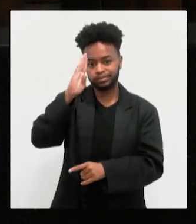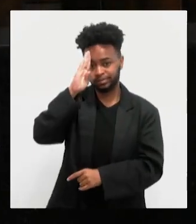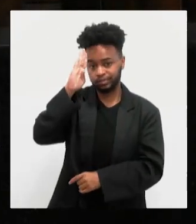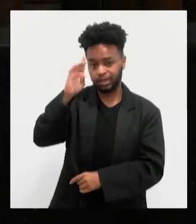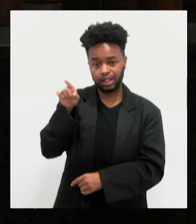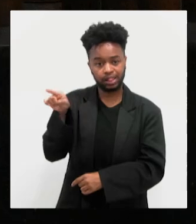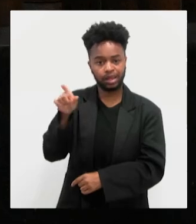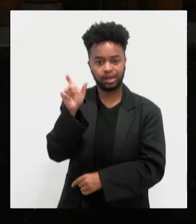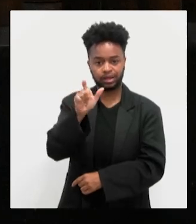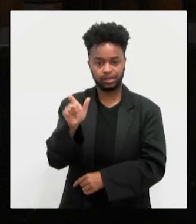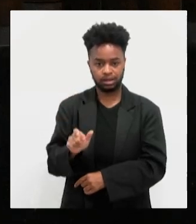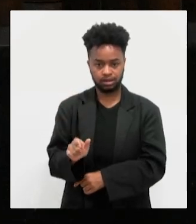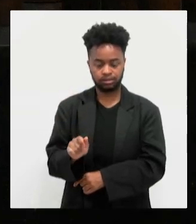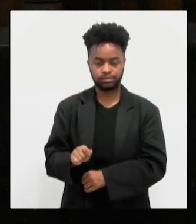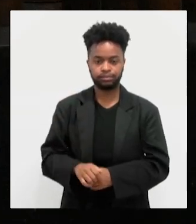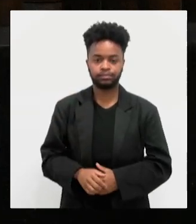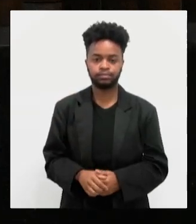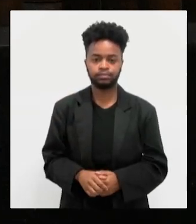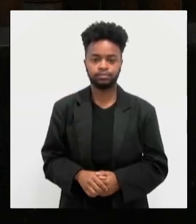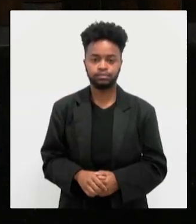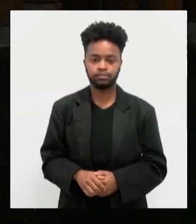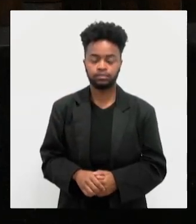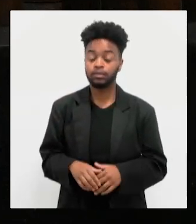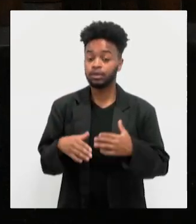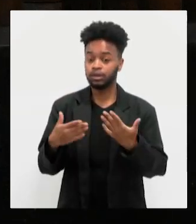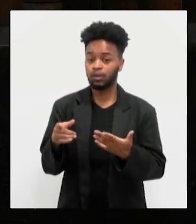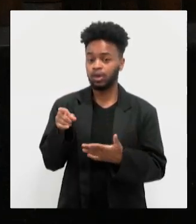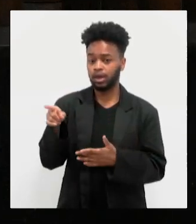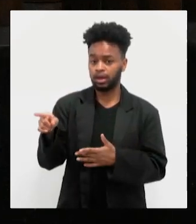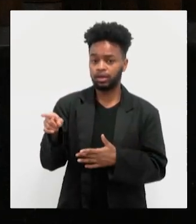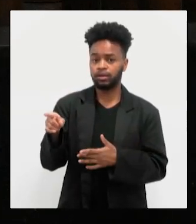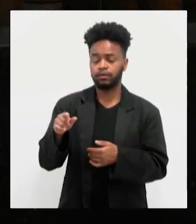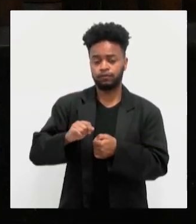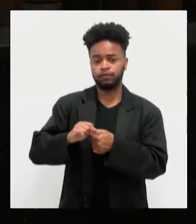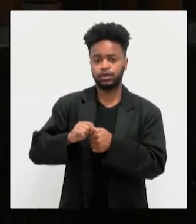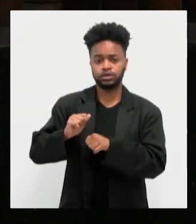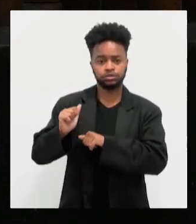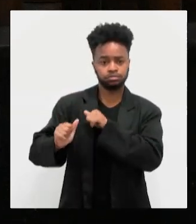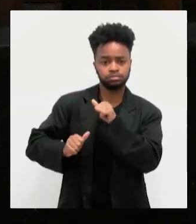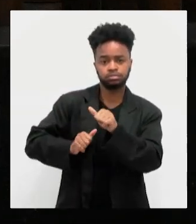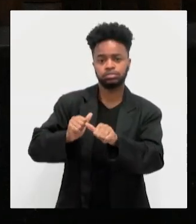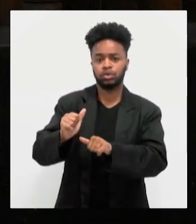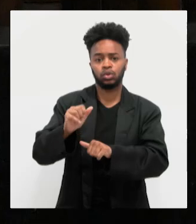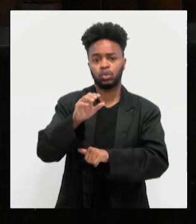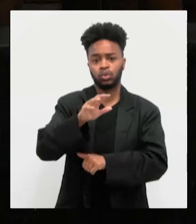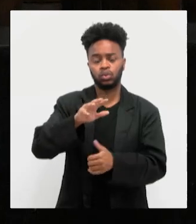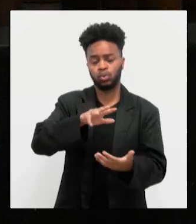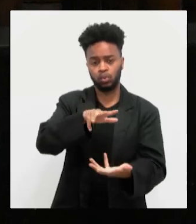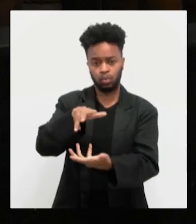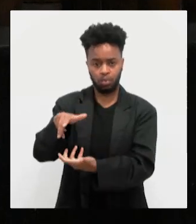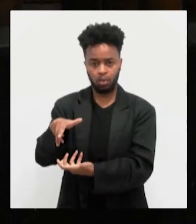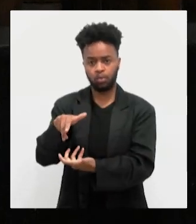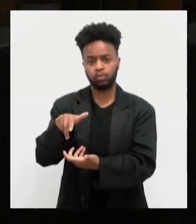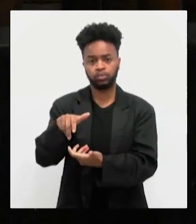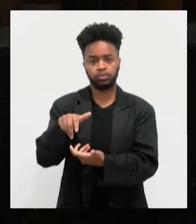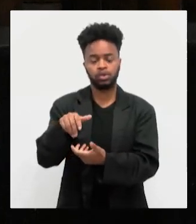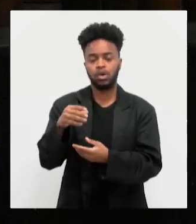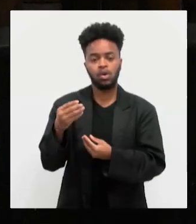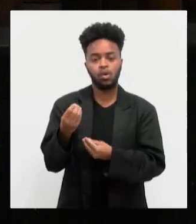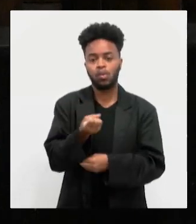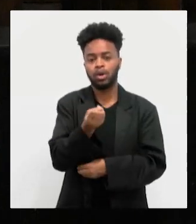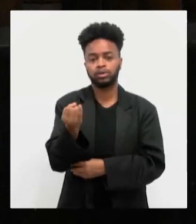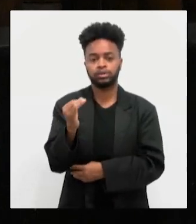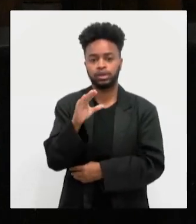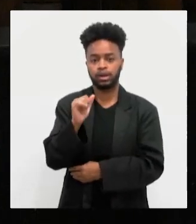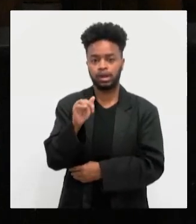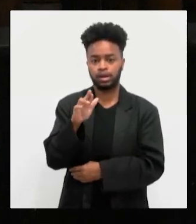na Itália. Então, ele diversificou os cardeais pelo mundo. Tanto é que a escolha